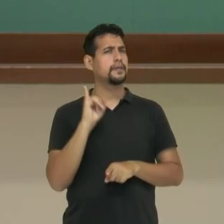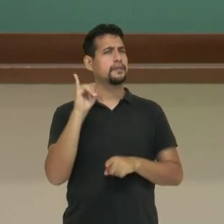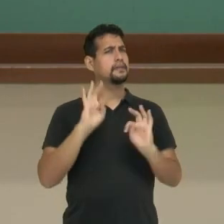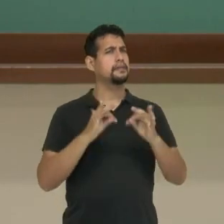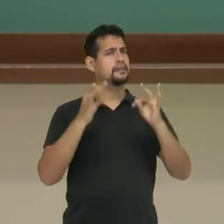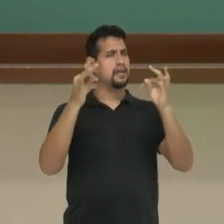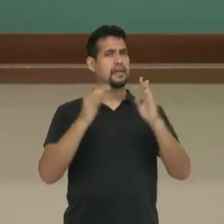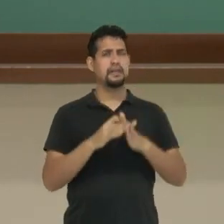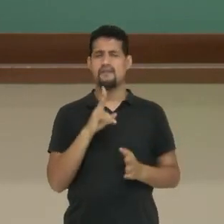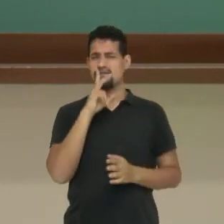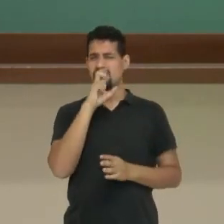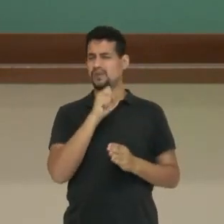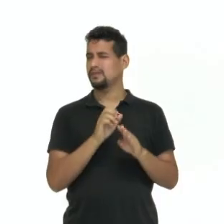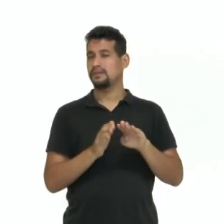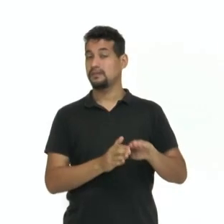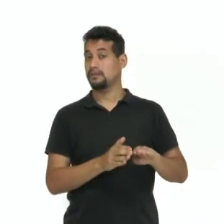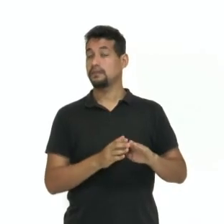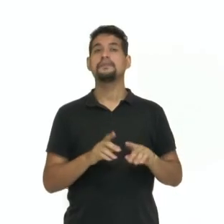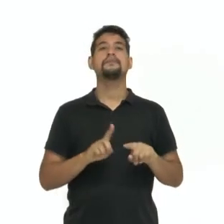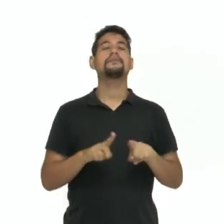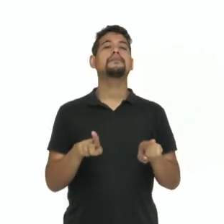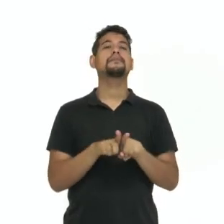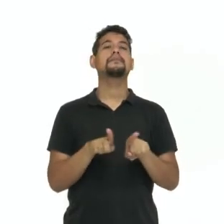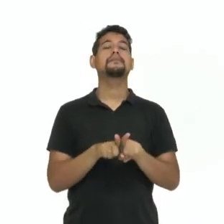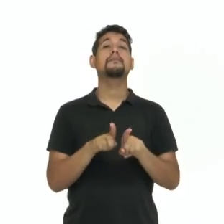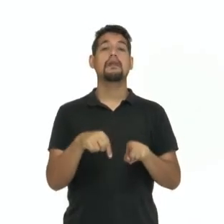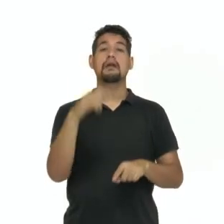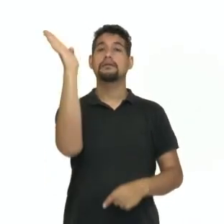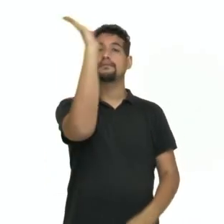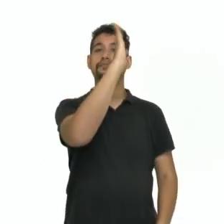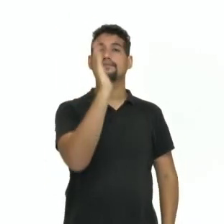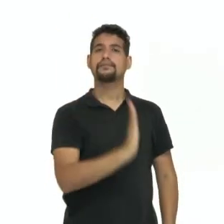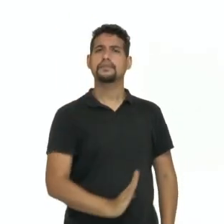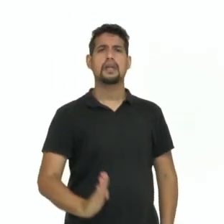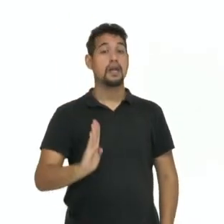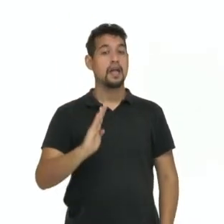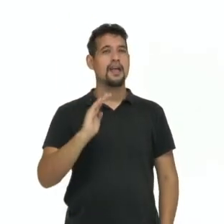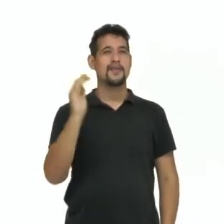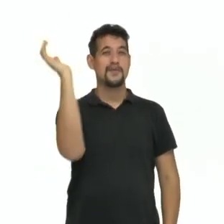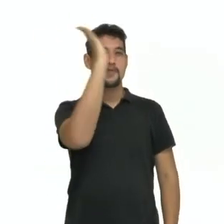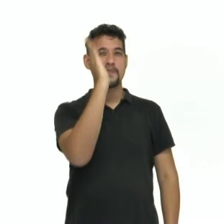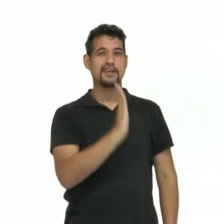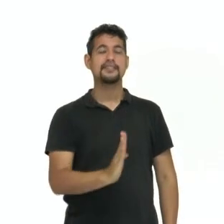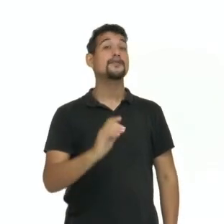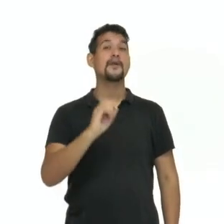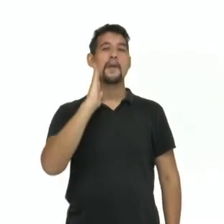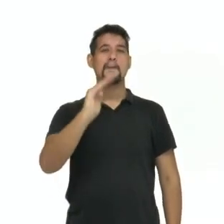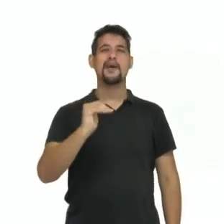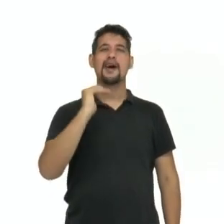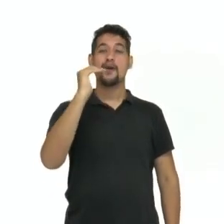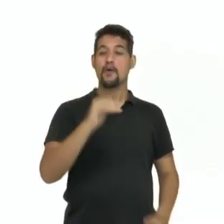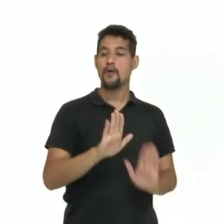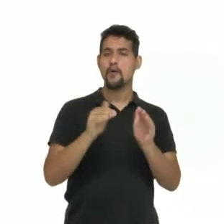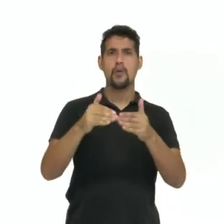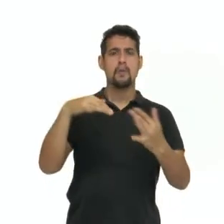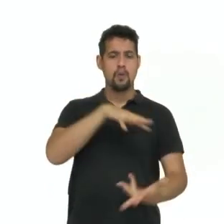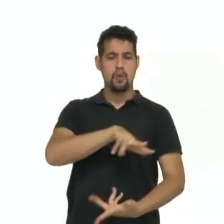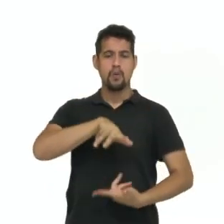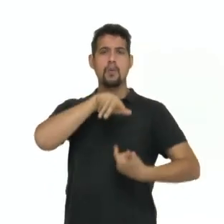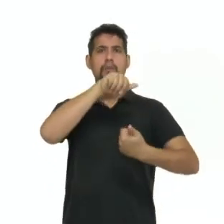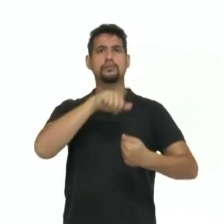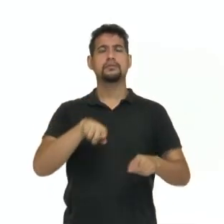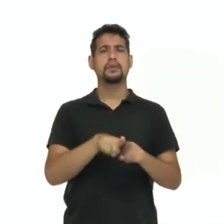a força. E que no Brasil, é do Brasil, o maior torneio do